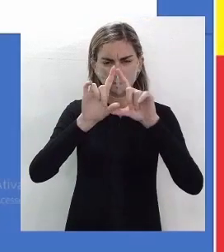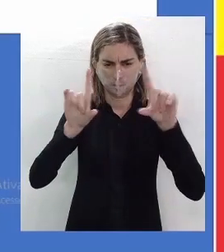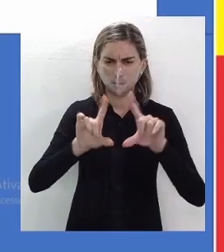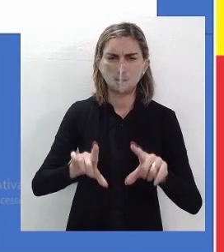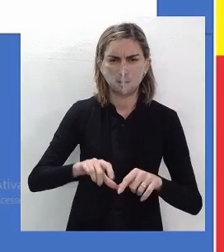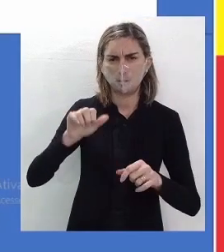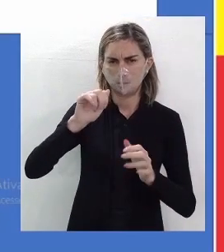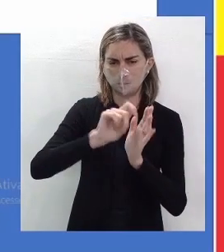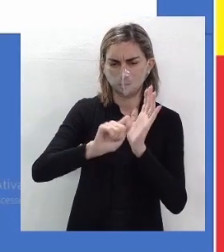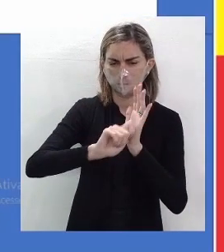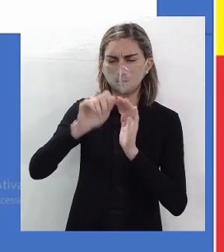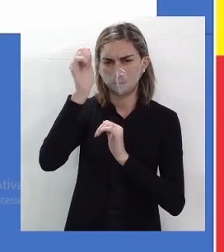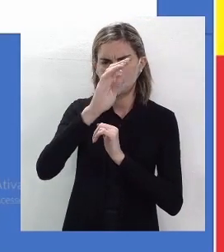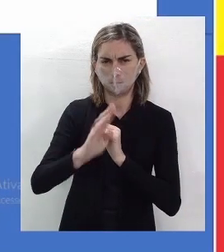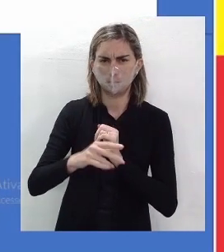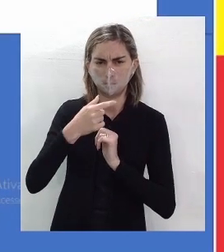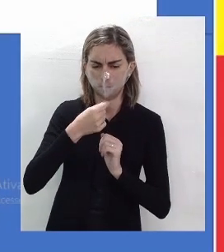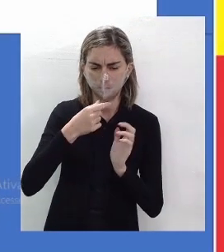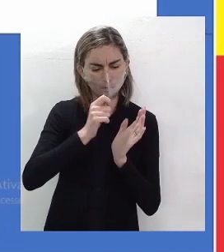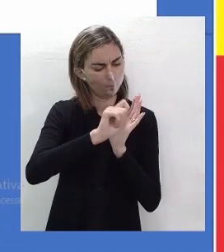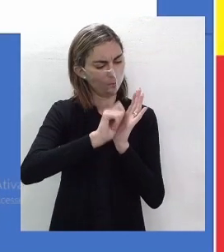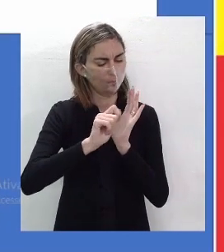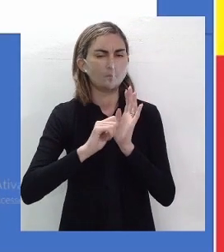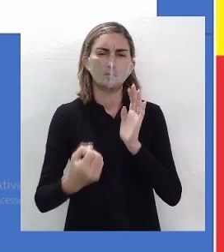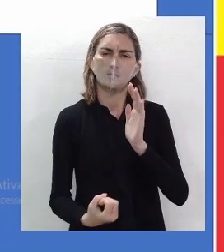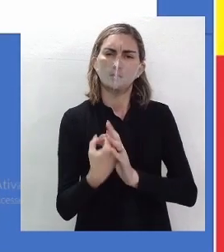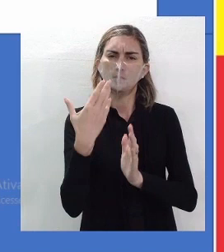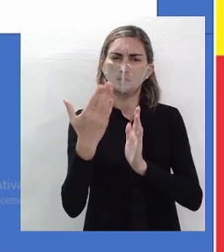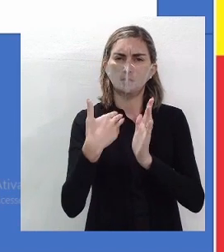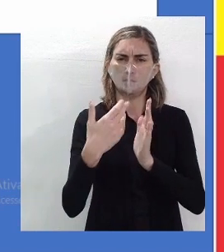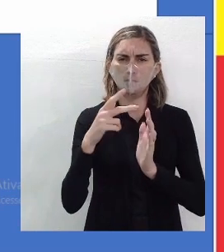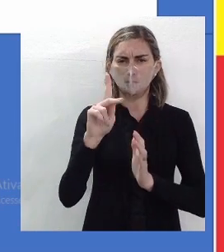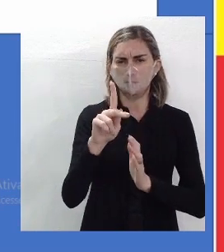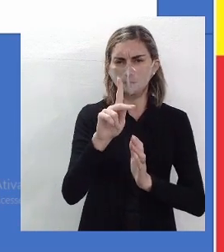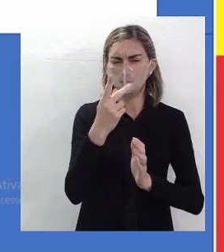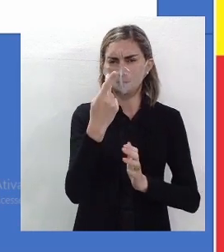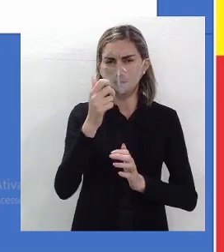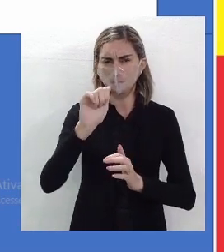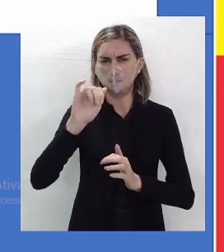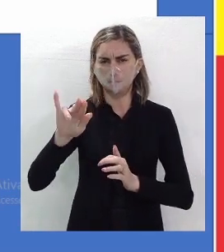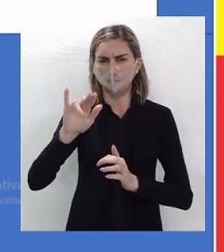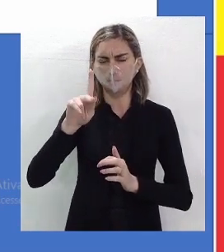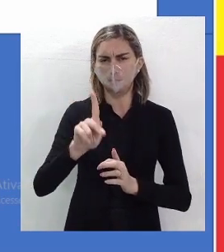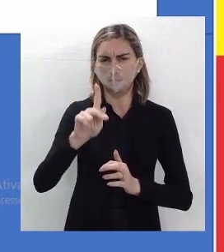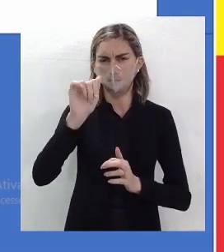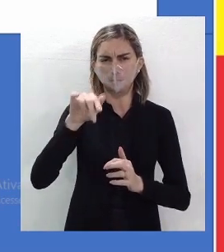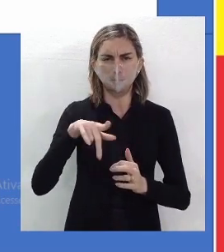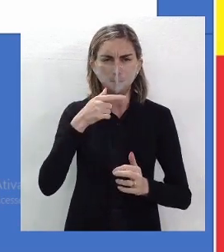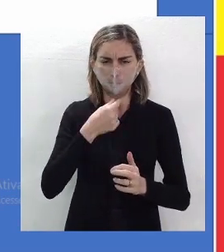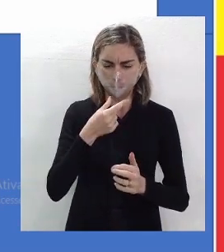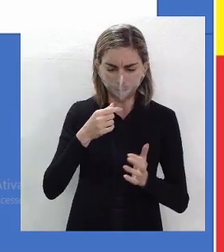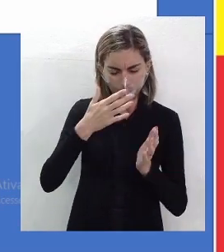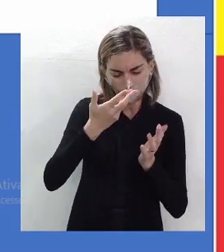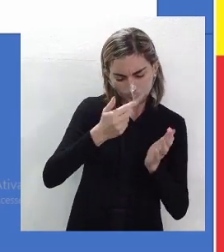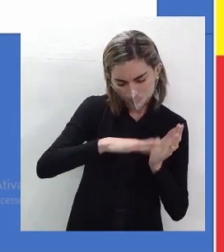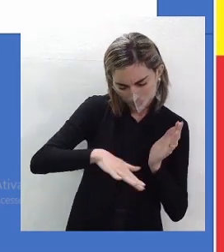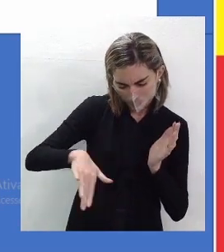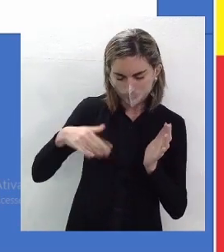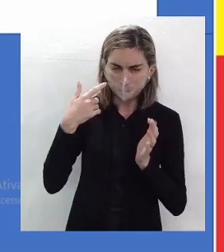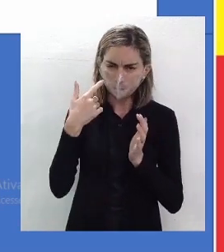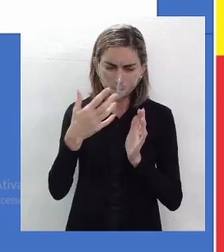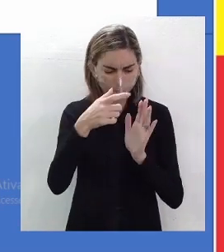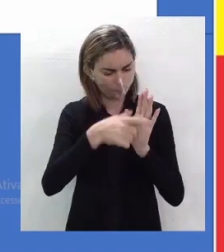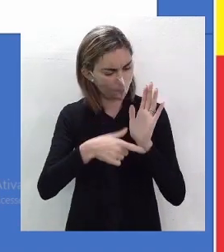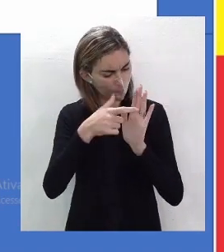autor brasileiro, não é? Ele criou um livro chamado Haikais do Menino Maluquinho. Dá uma olhada na